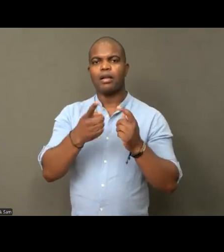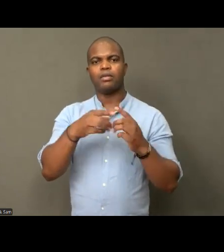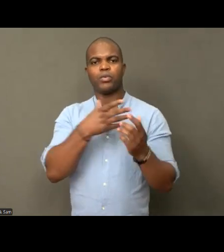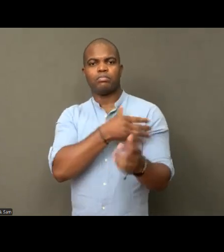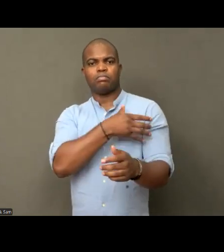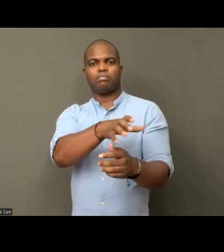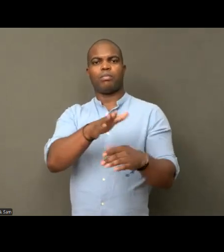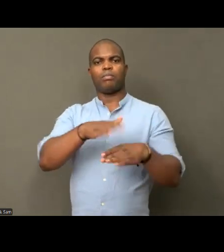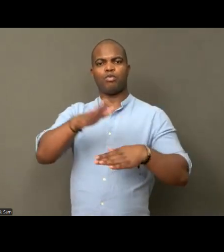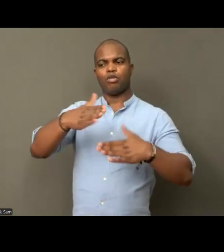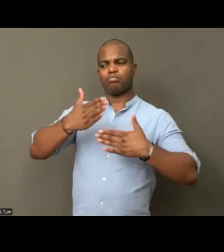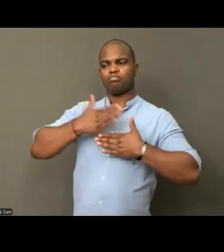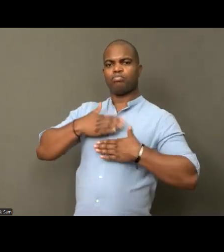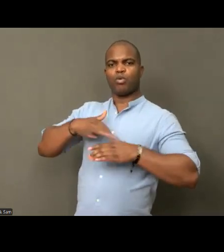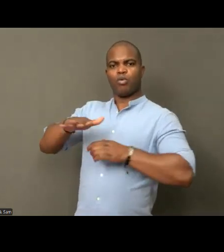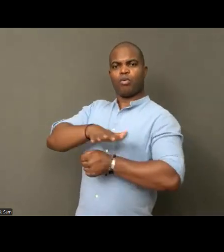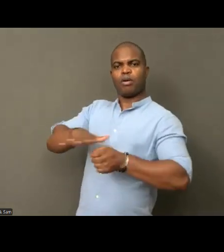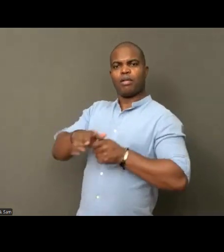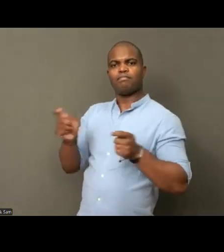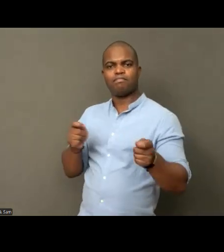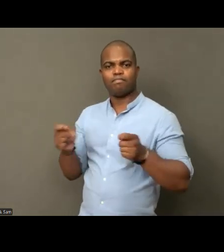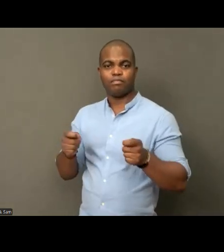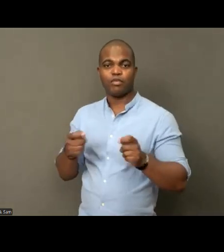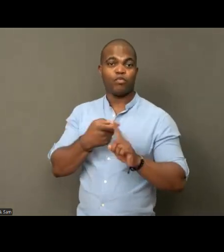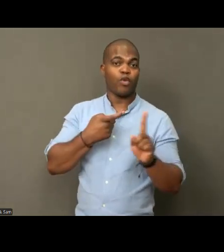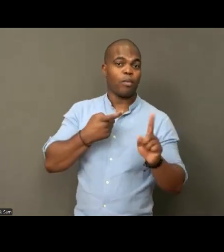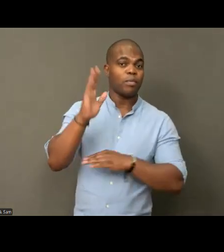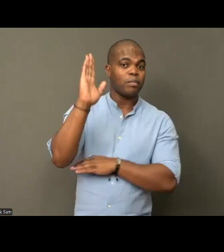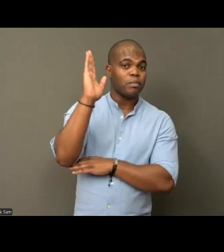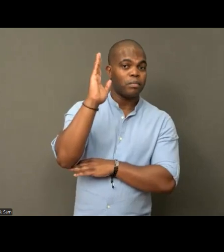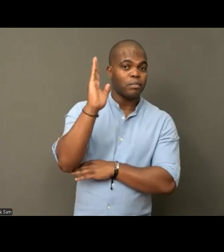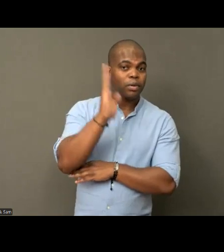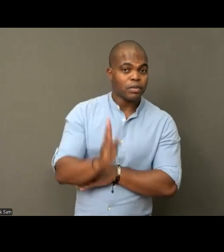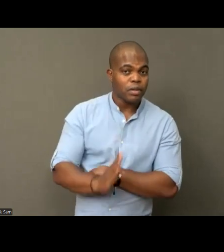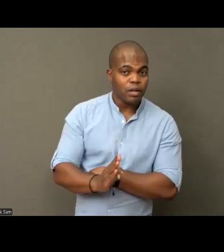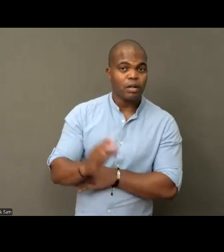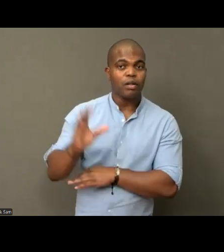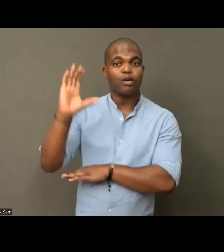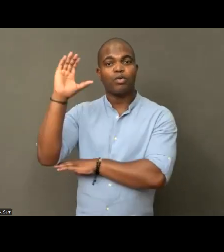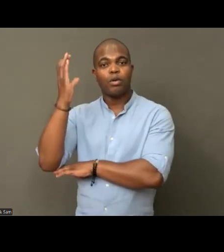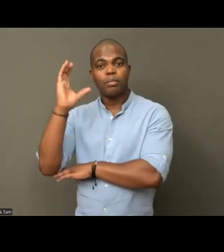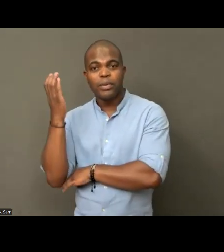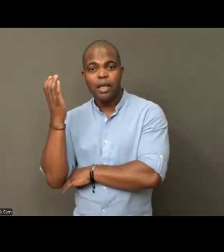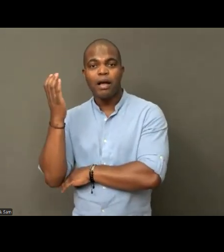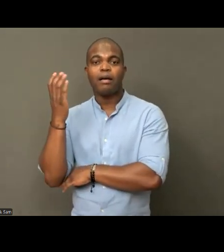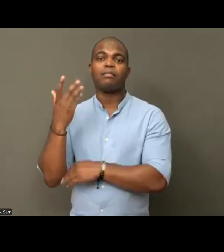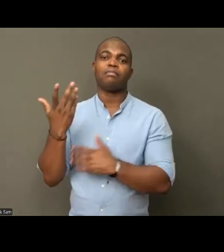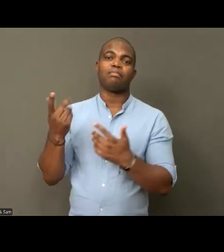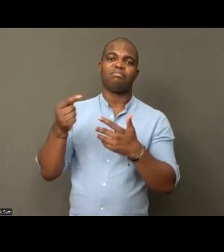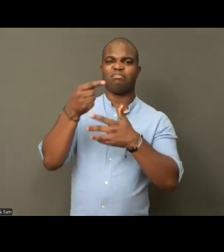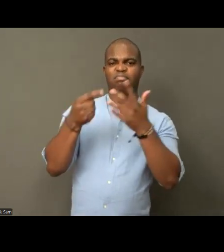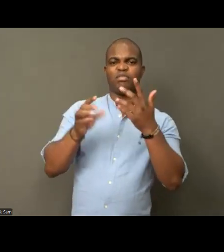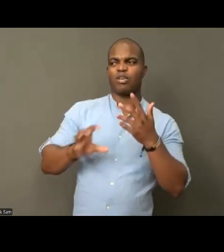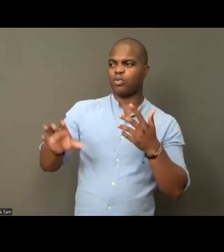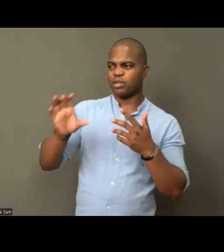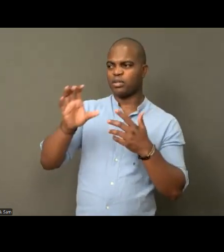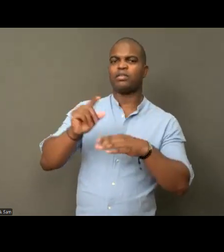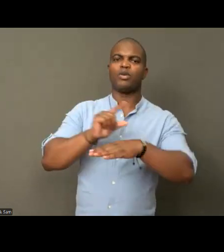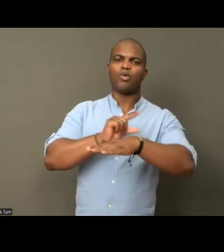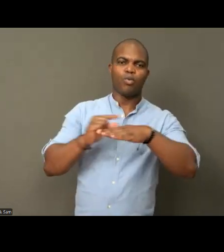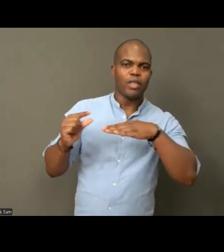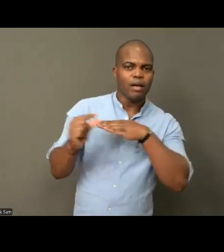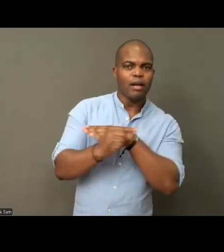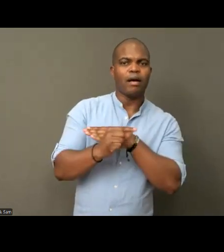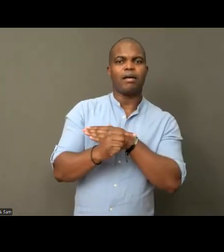Pan-Americana Force for da Global Saúde e Health. da Força They will Tarefa para a share their Saúde Global. experiences, best Eles practices, compartilharão and suas experiências, perspectives melhores on práticas e accelerating the perspectivas sobre a elimination of aceleração da